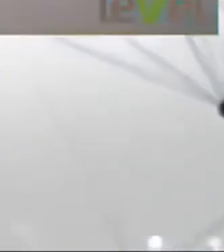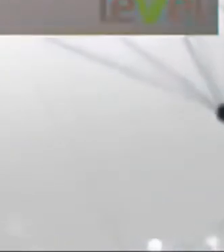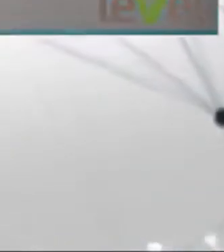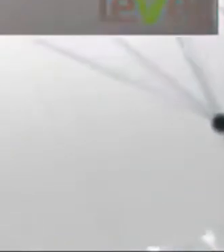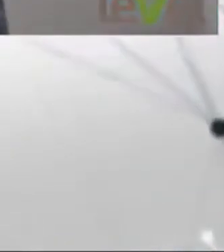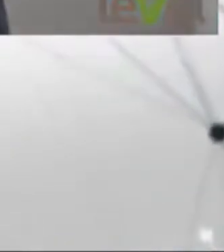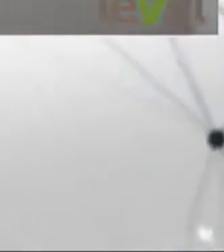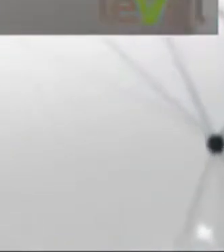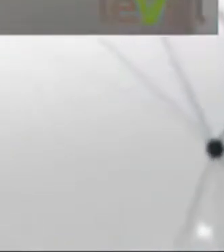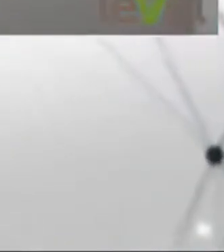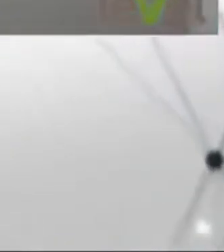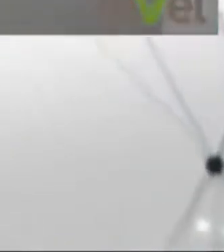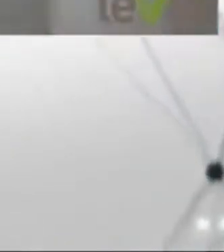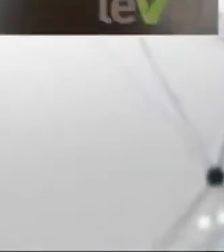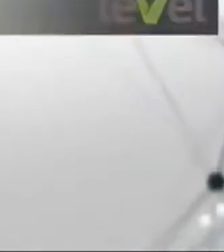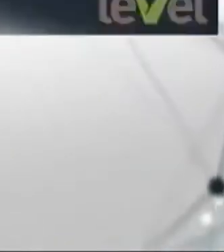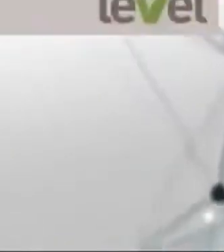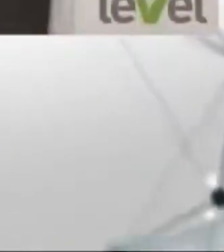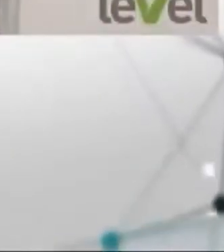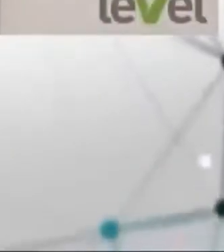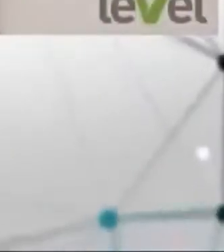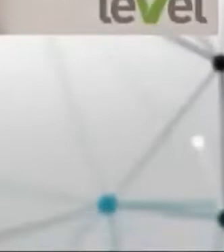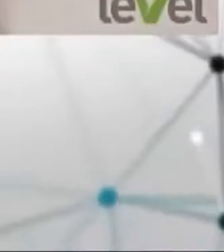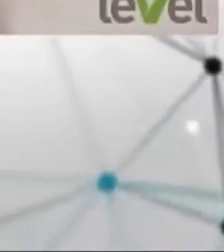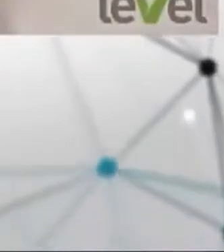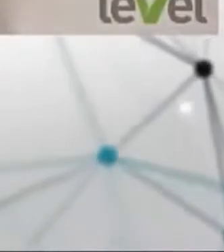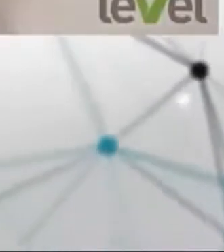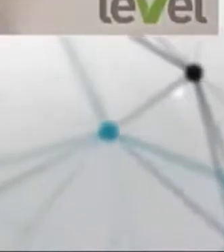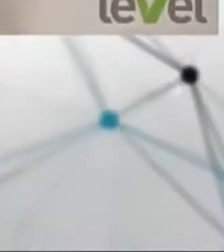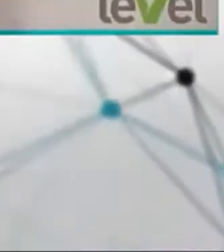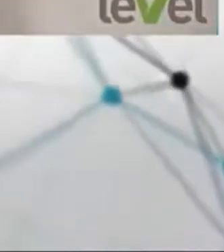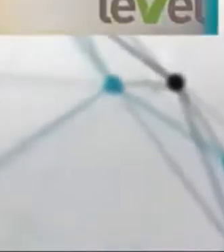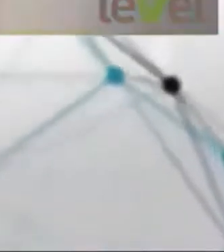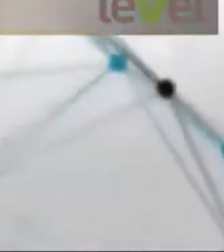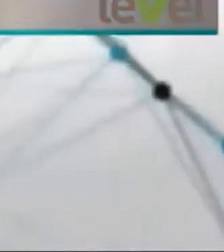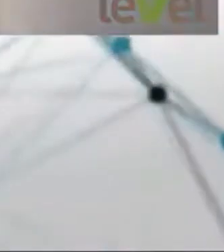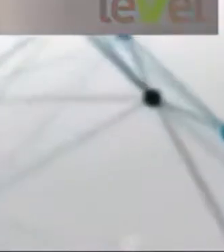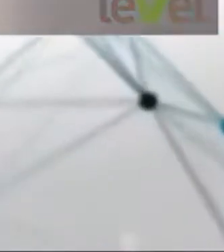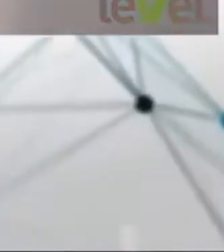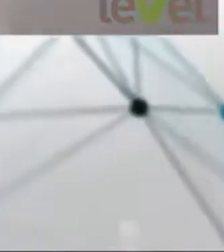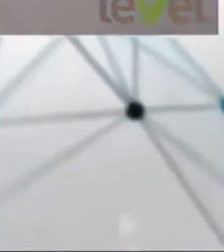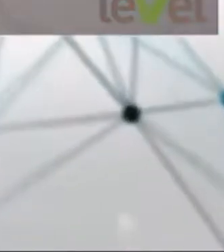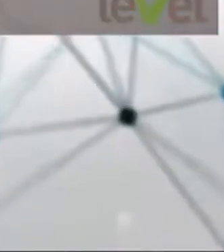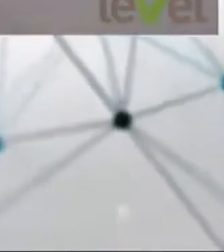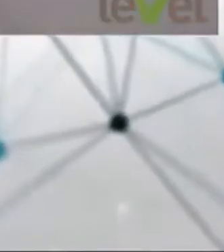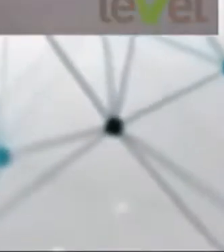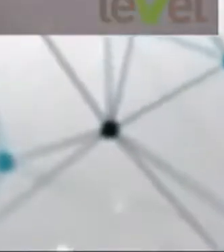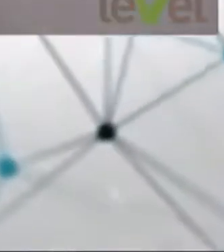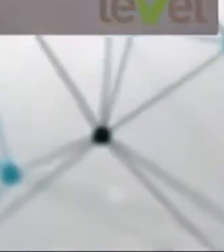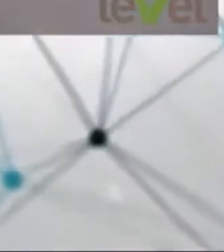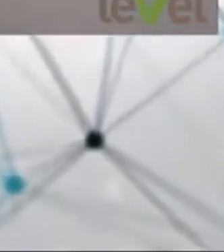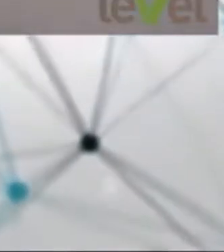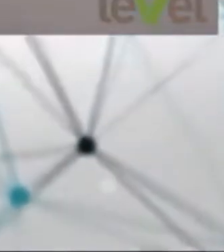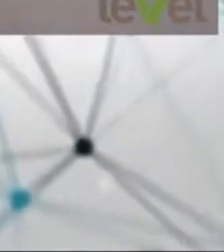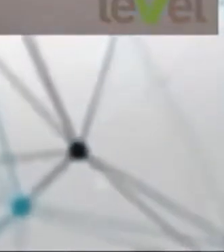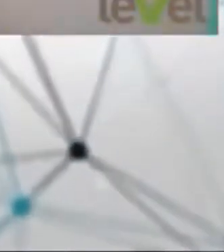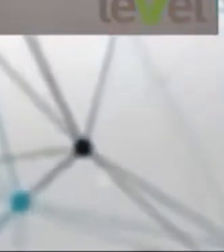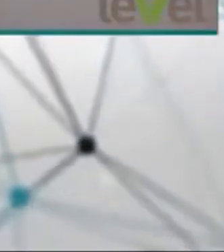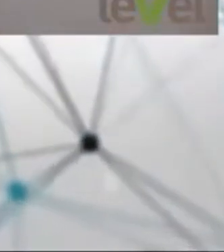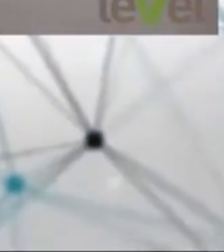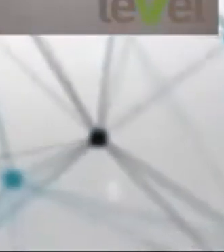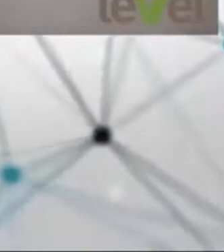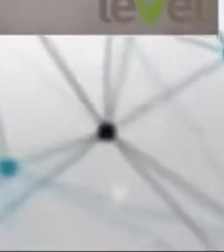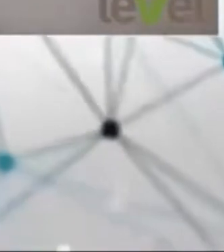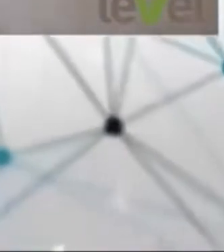nível. Bem-vindos à Level Group. A Level nasceu de um sonho de resolver os problemas da cadeia de abastecimento. Nosso